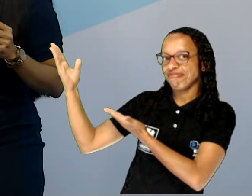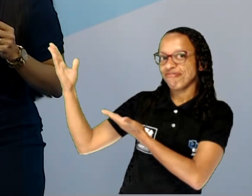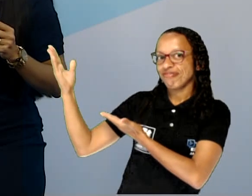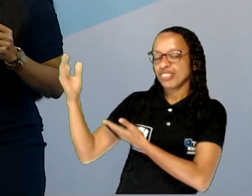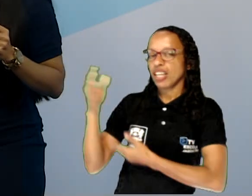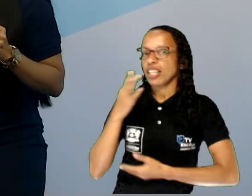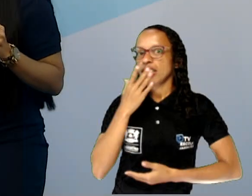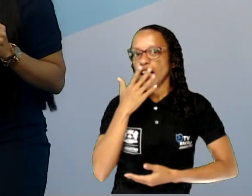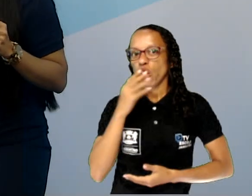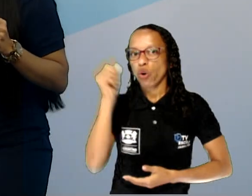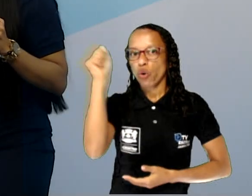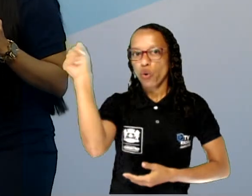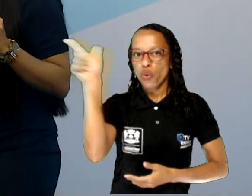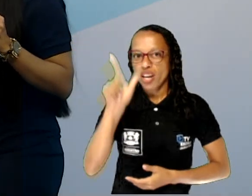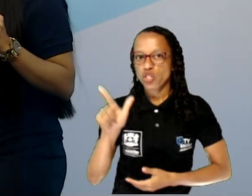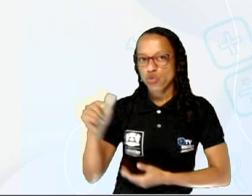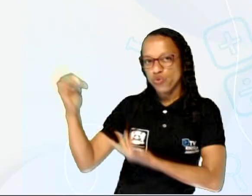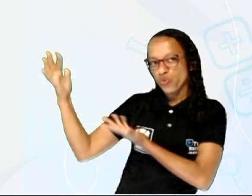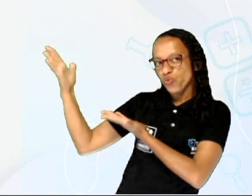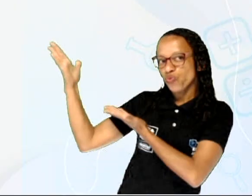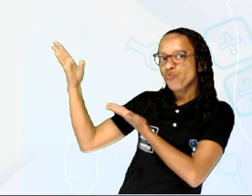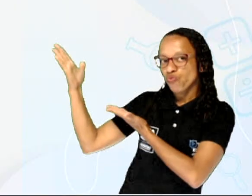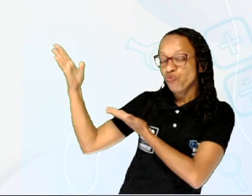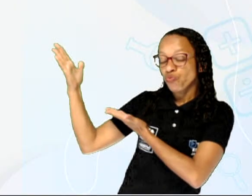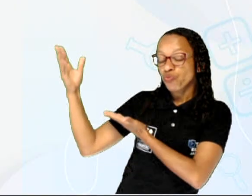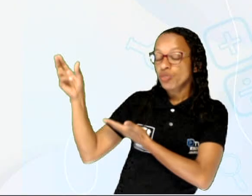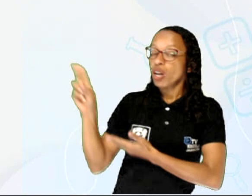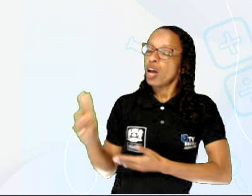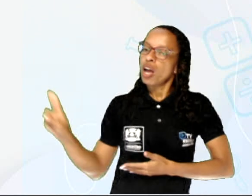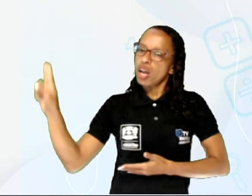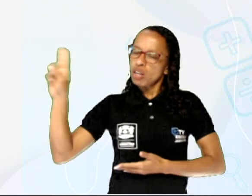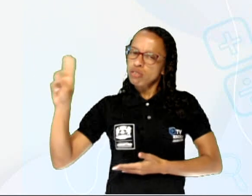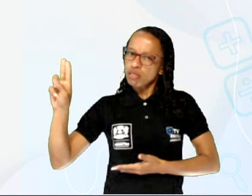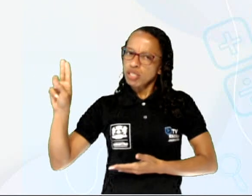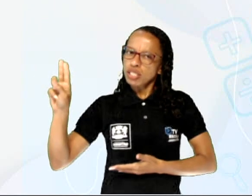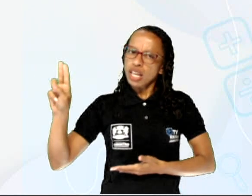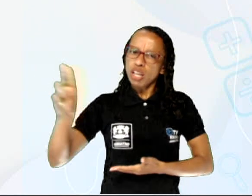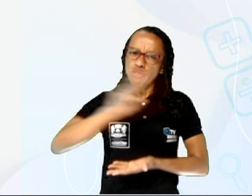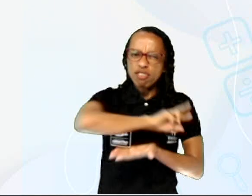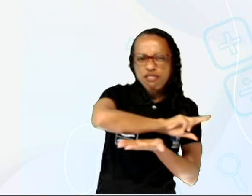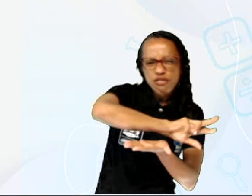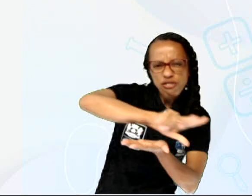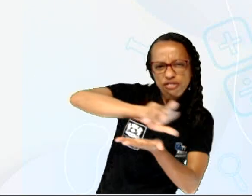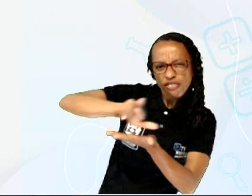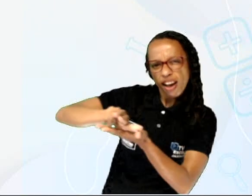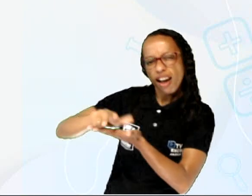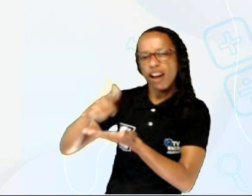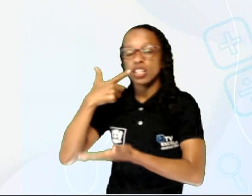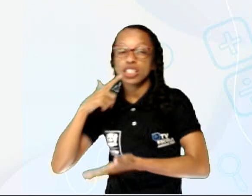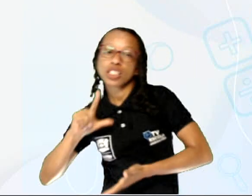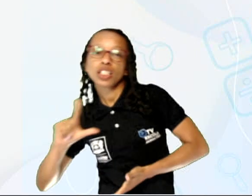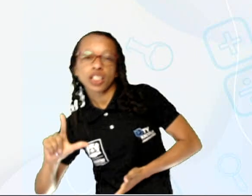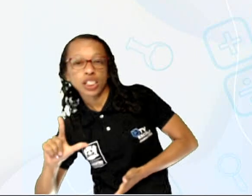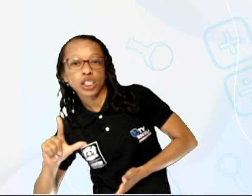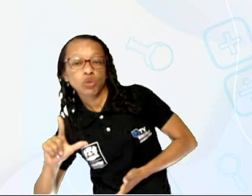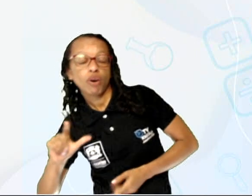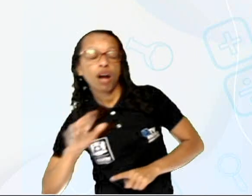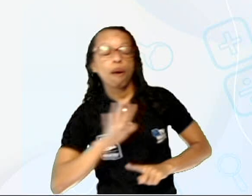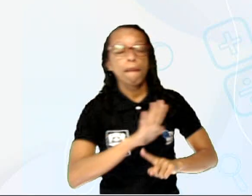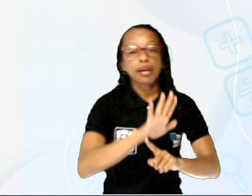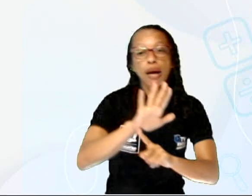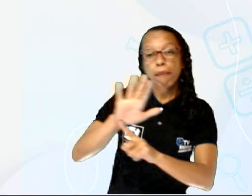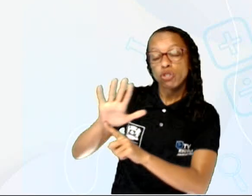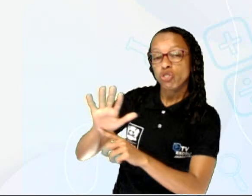acento agudo. É usado na maioria dos idiomas para sinalizar, geralmente, uma vogal aberta ou